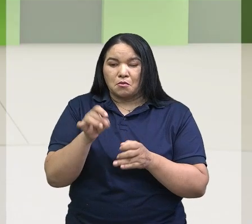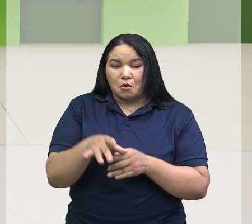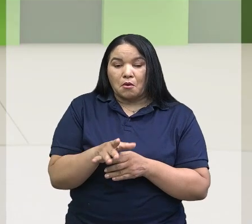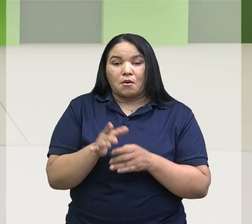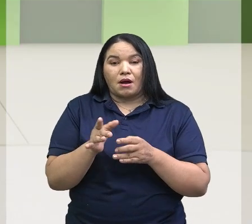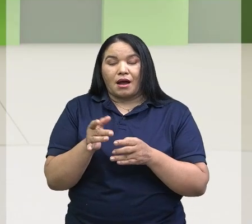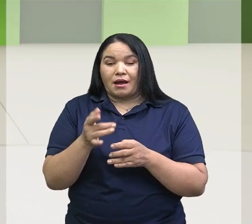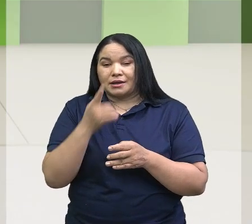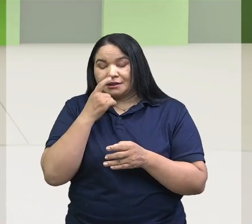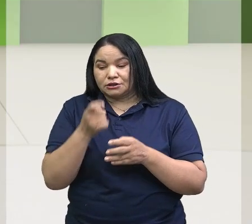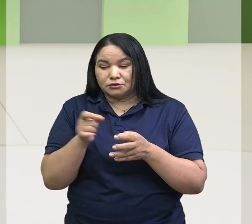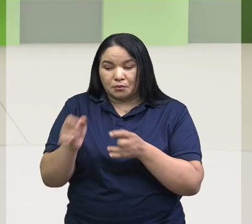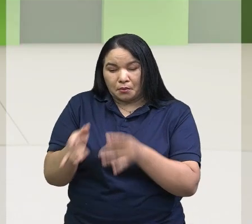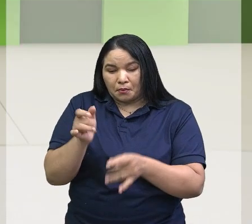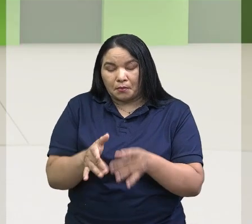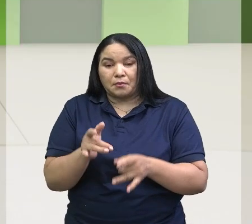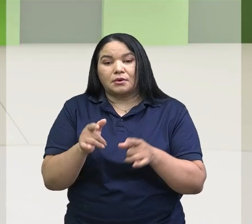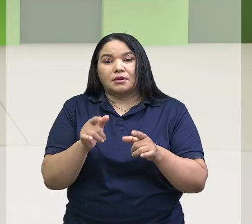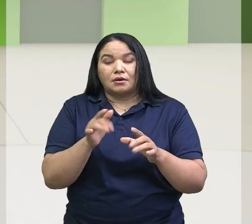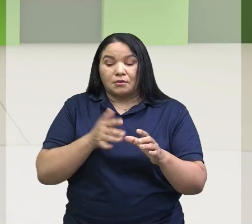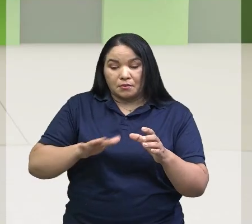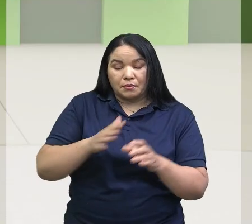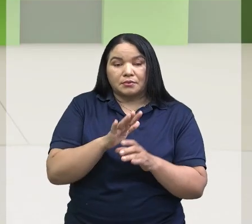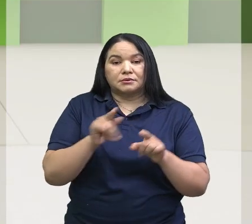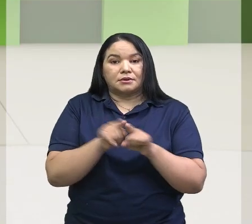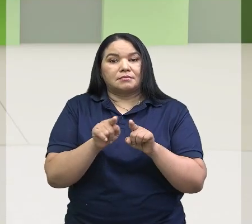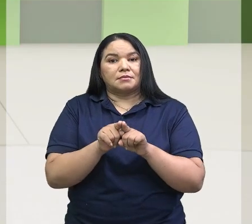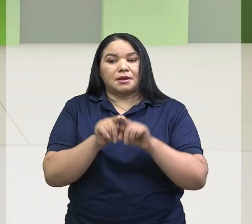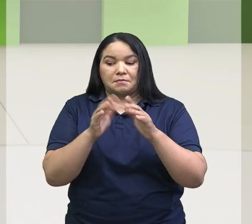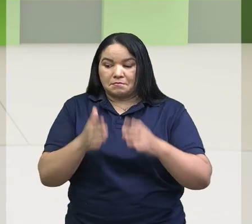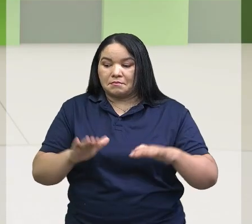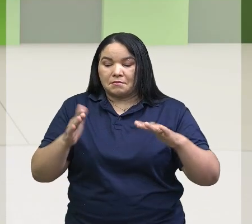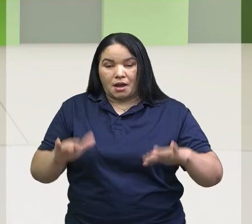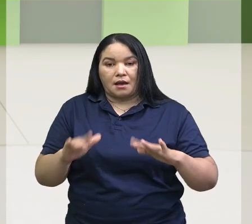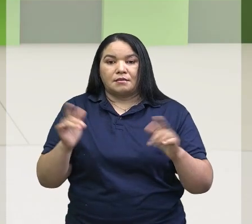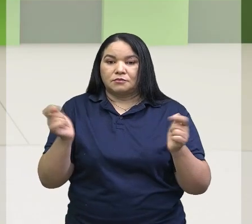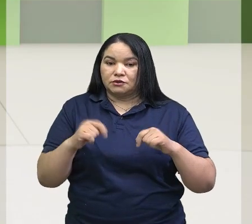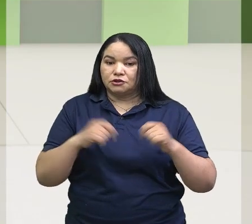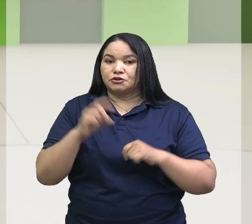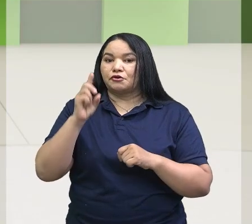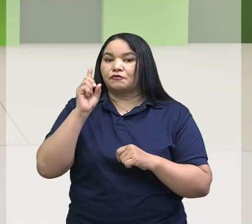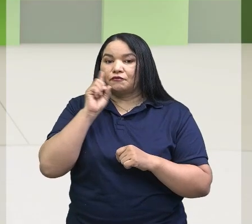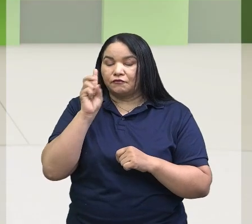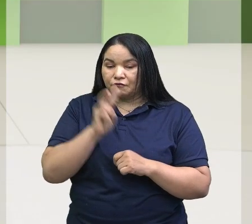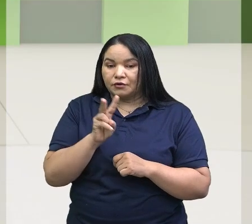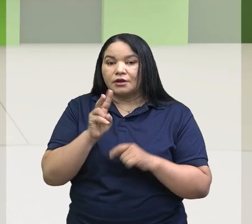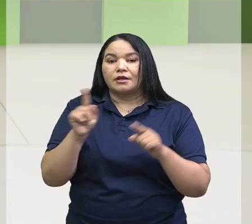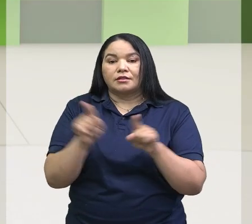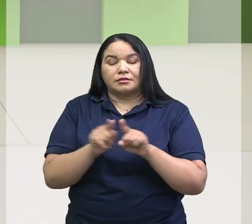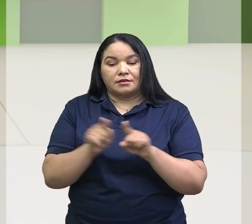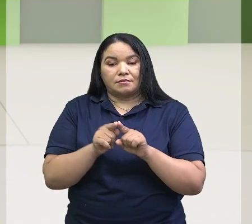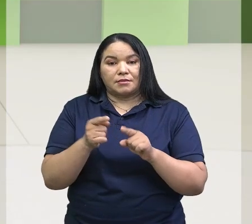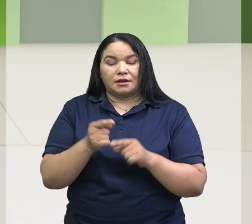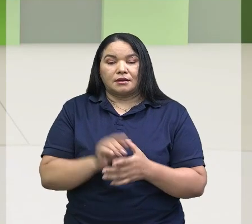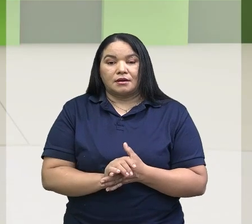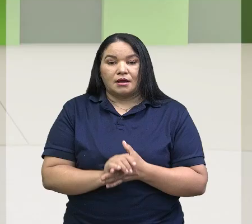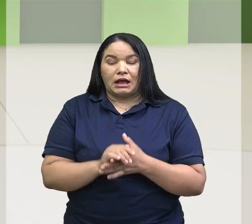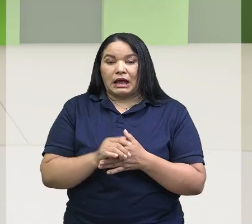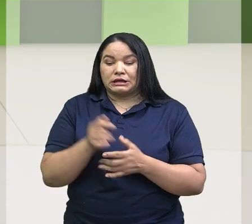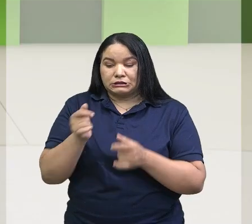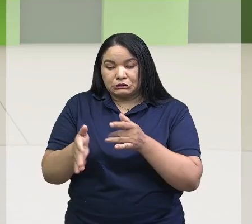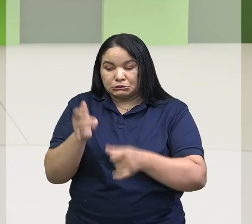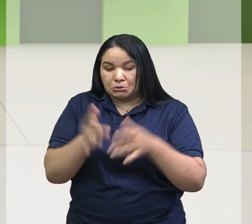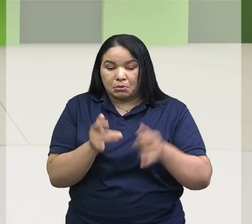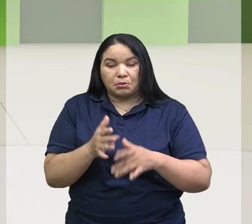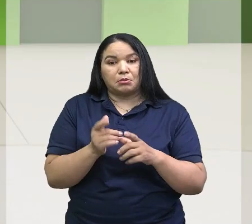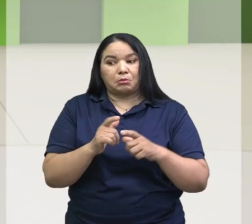os igarapés também, assim como a água do mar, também é possível a gente observar a presença desses lixos. E aí, como eu disse, o